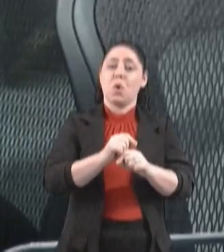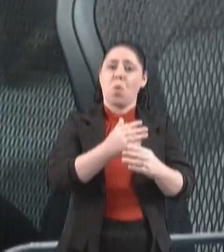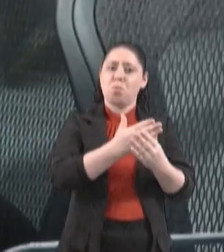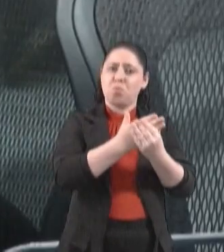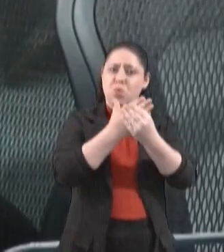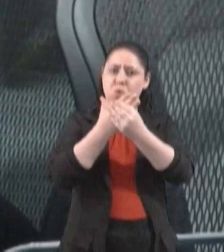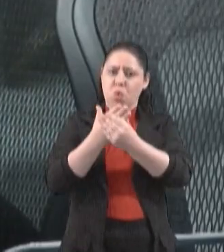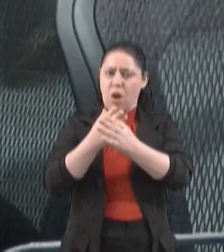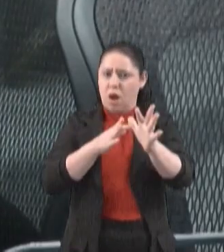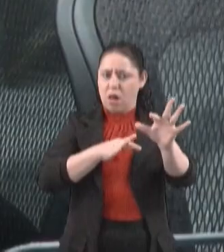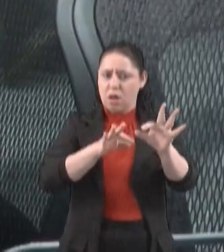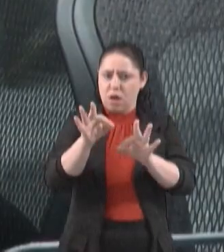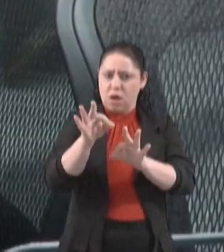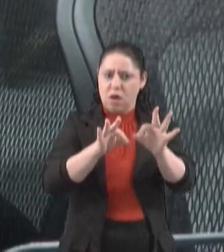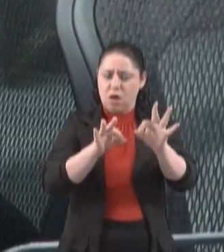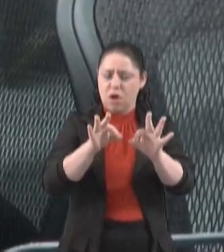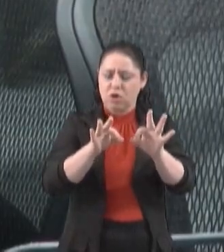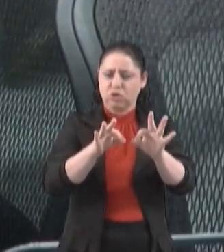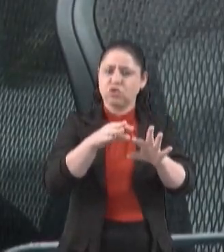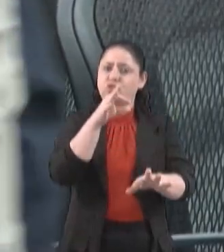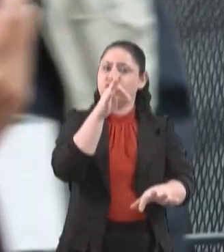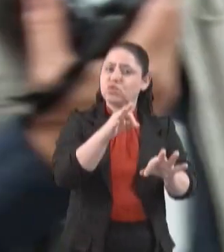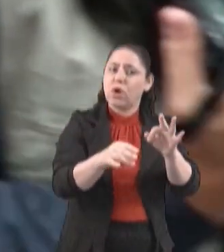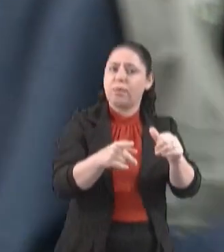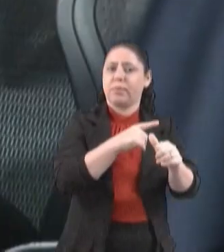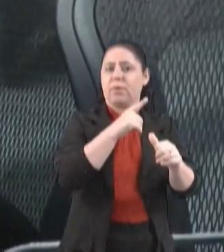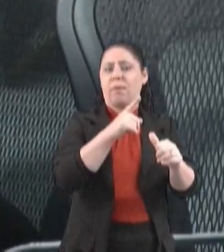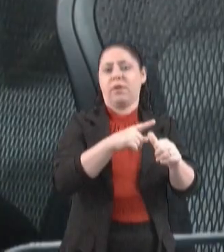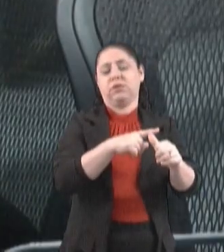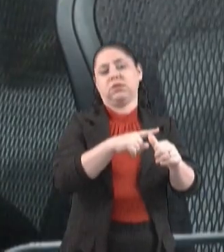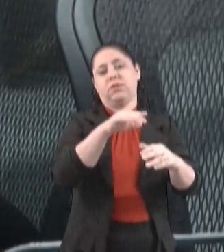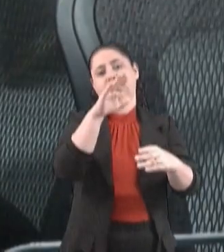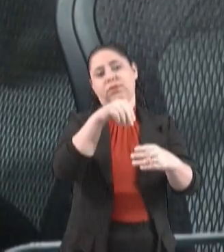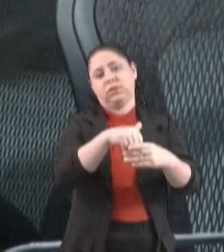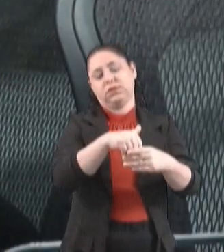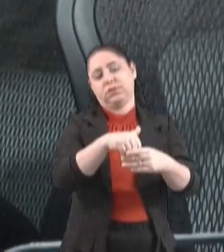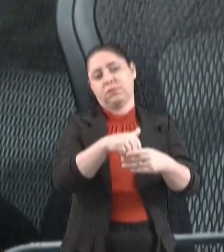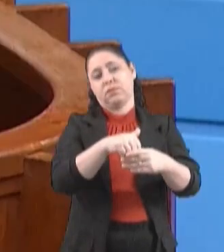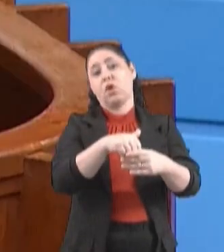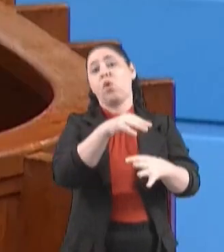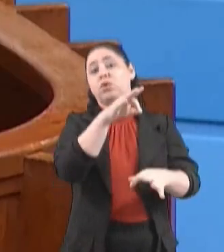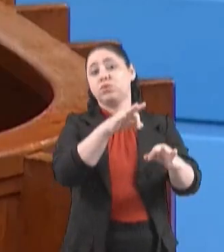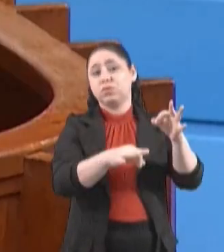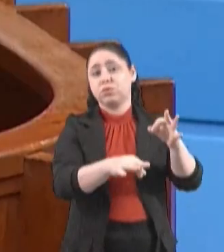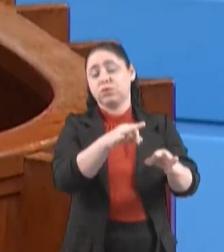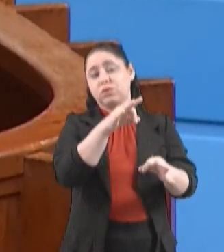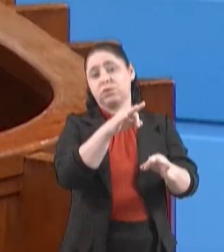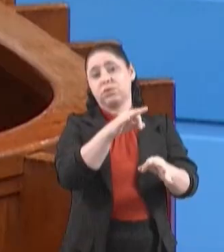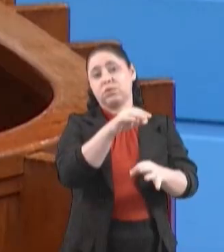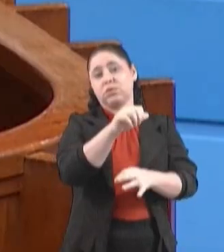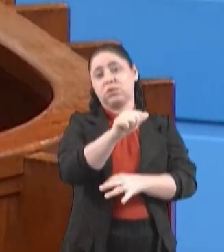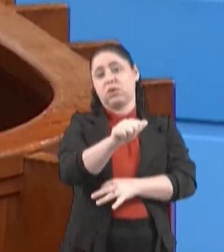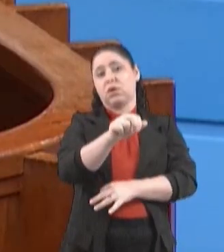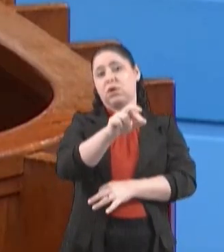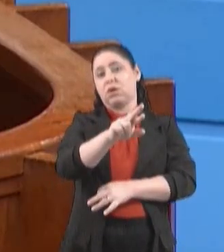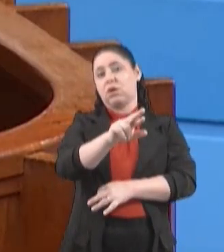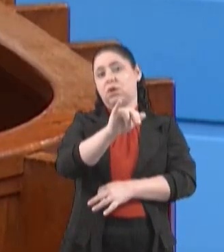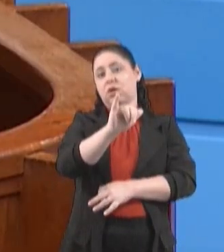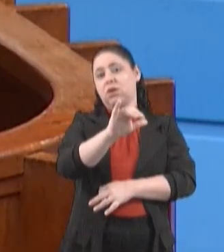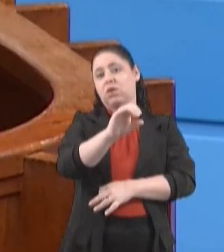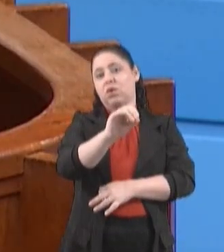bem instruído em juízo de primeira, onde o juiz, doutor